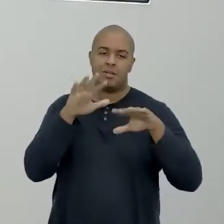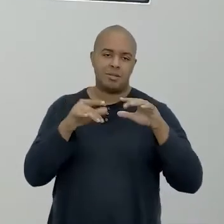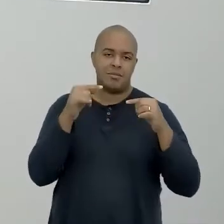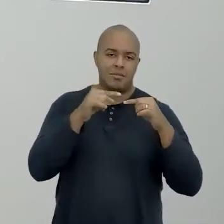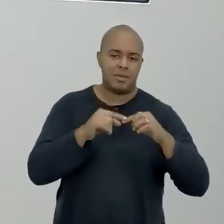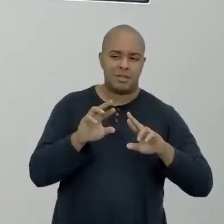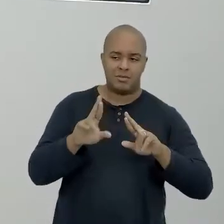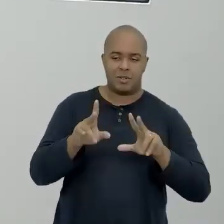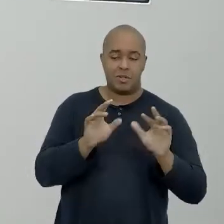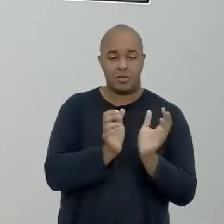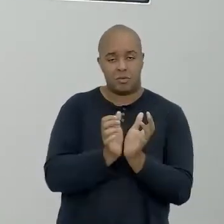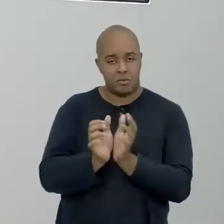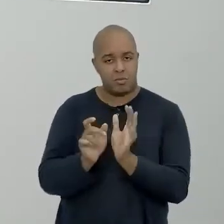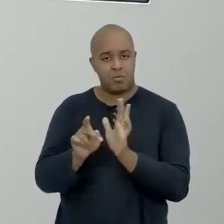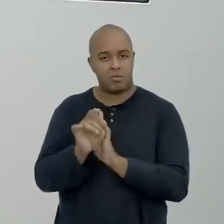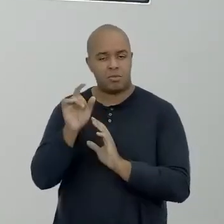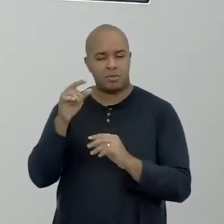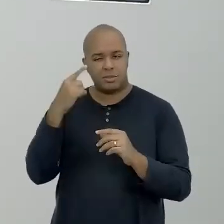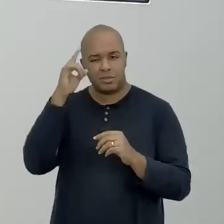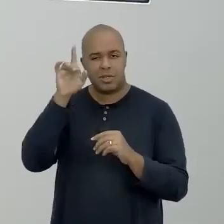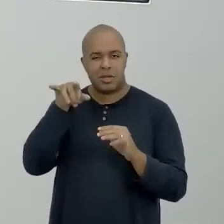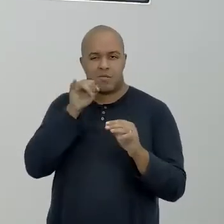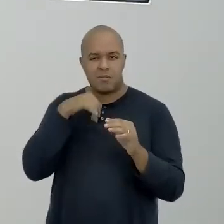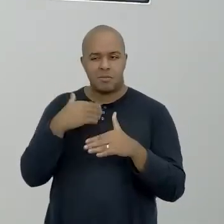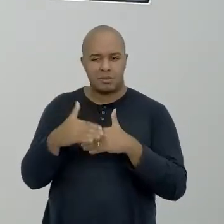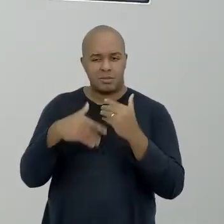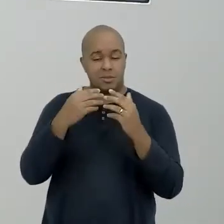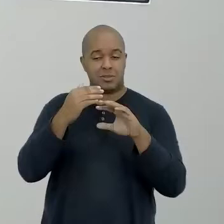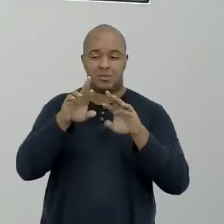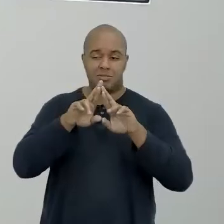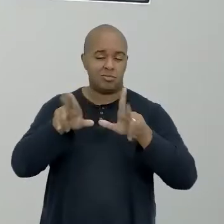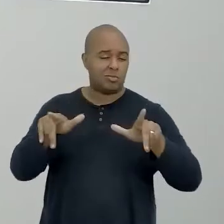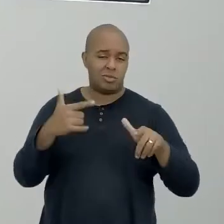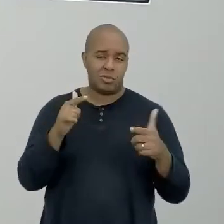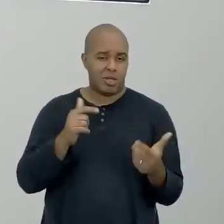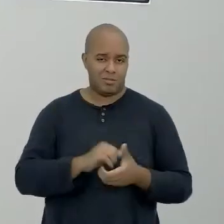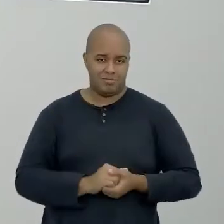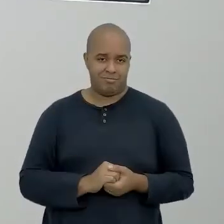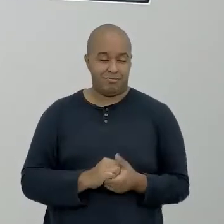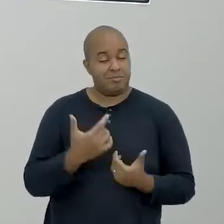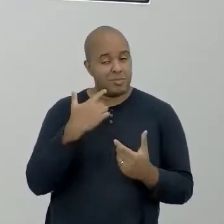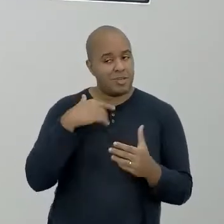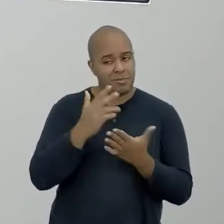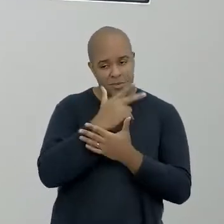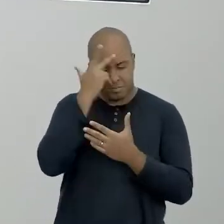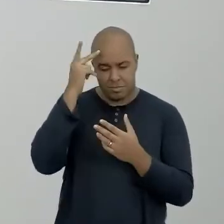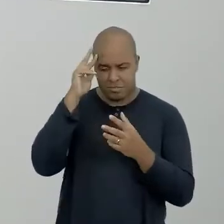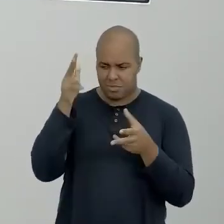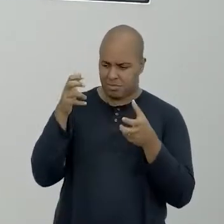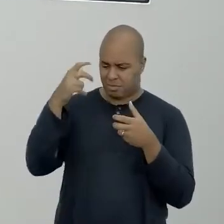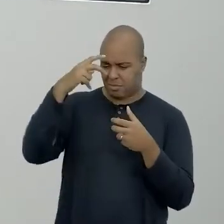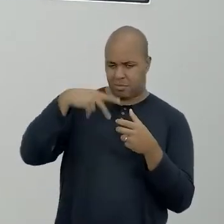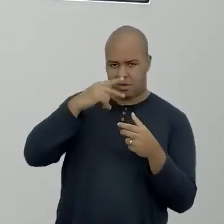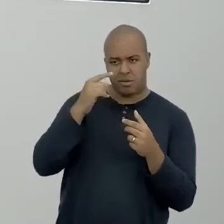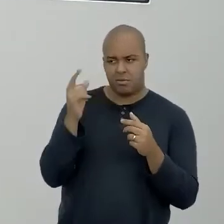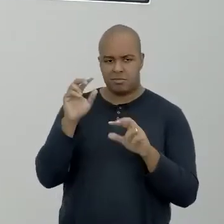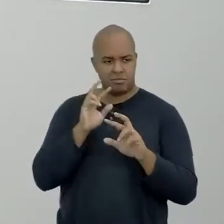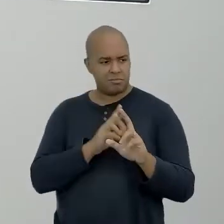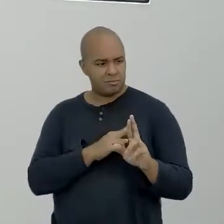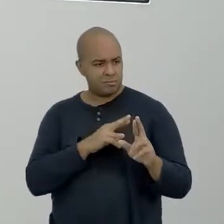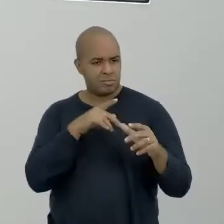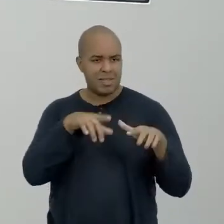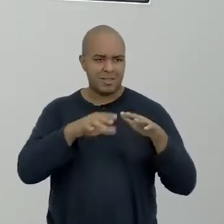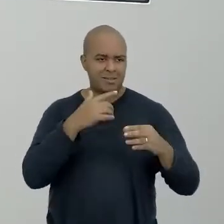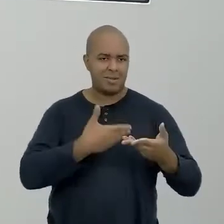a diferentes grupos a ideia de desigualdade. As pessoas passam a perceber a elas mesmas e umas às outras